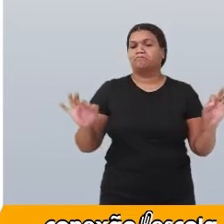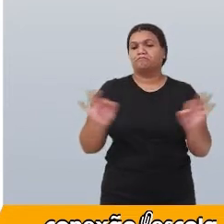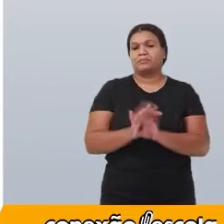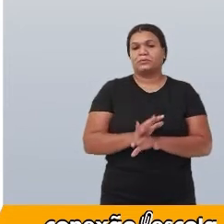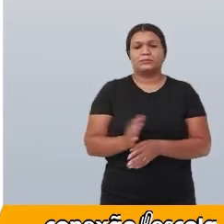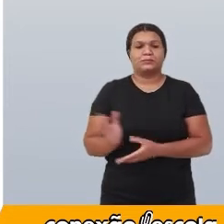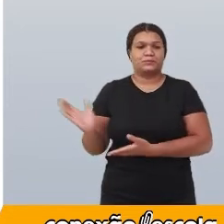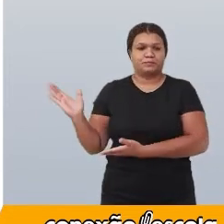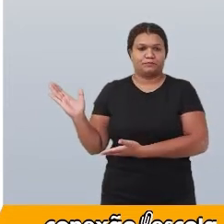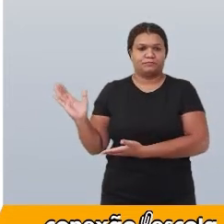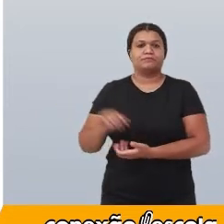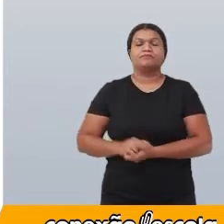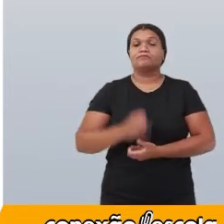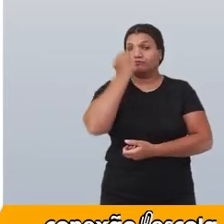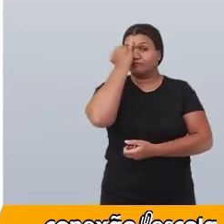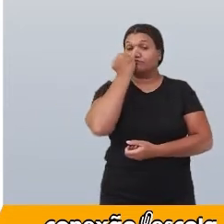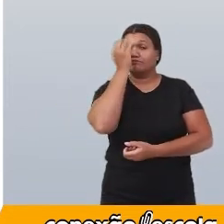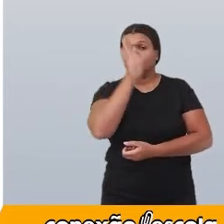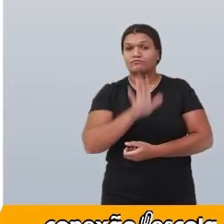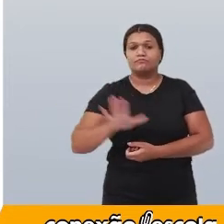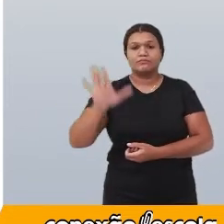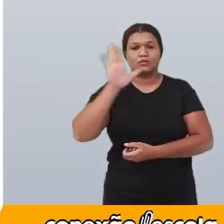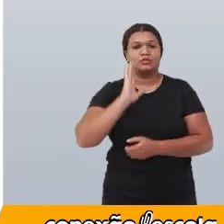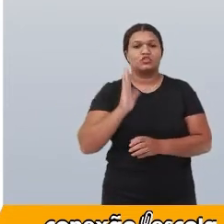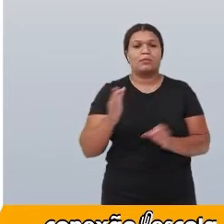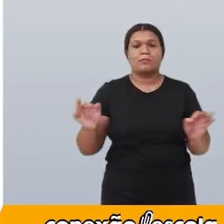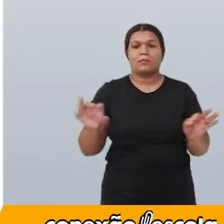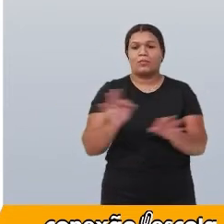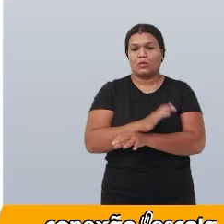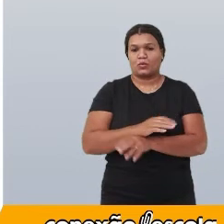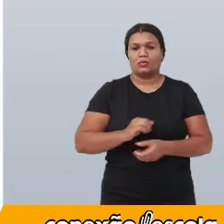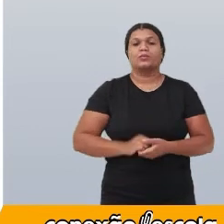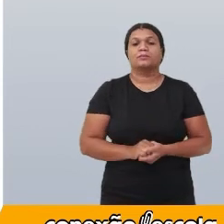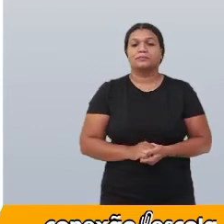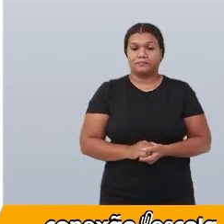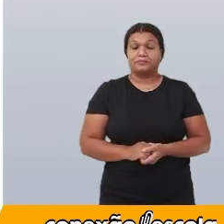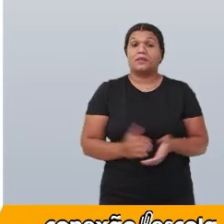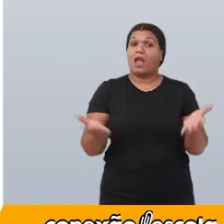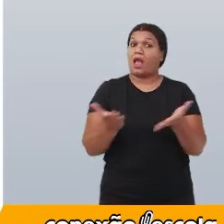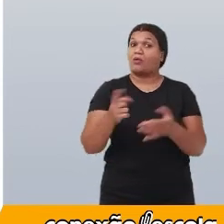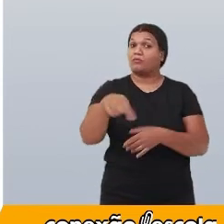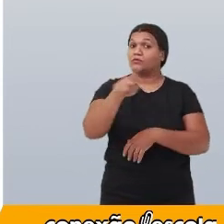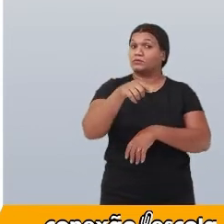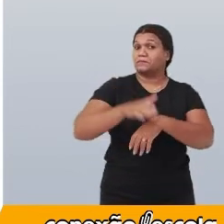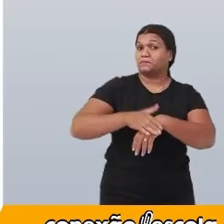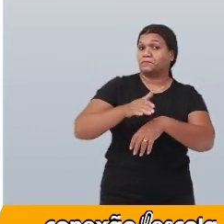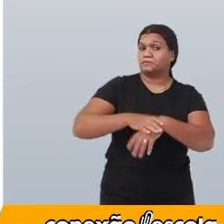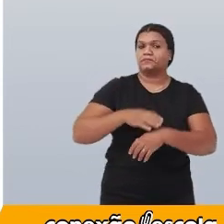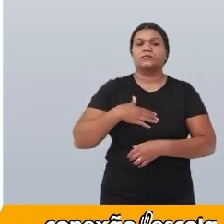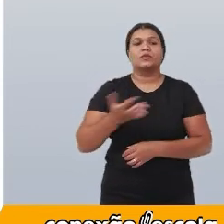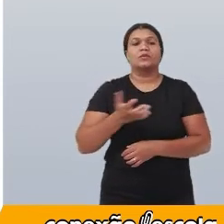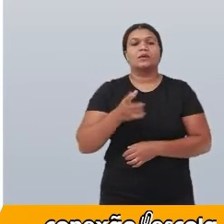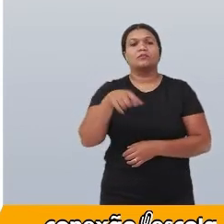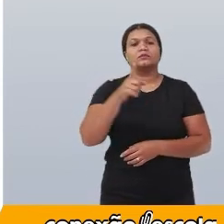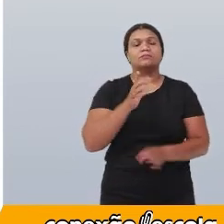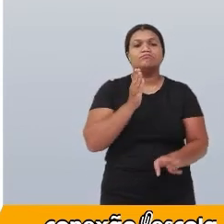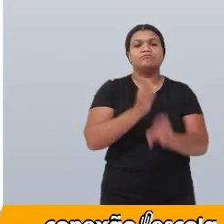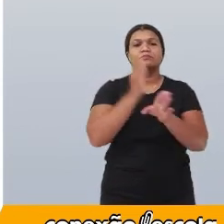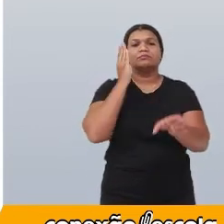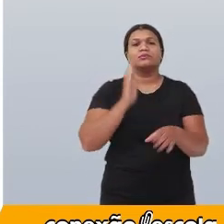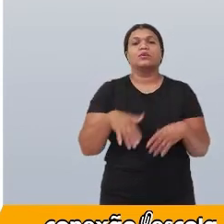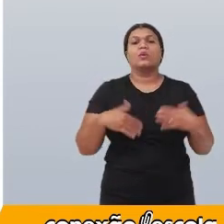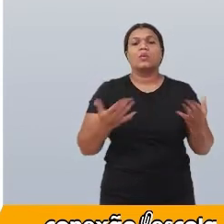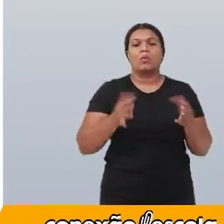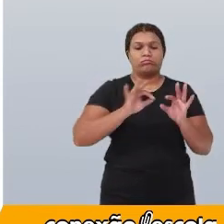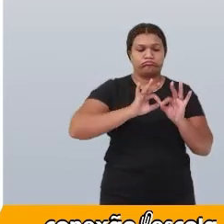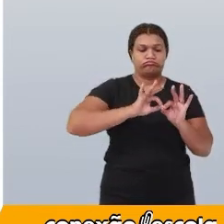Pronto! A nossa figura está formada. Agora é com você. Quero que você descubra